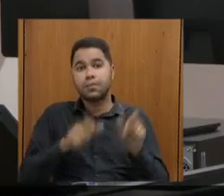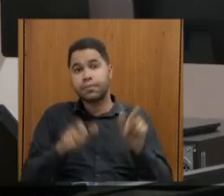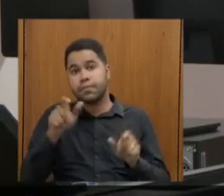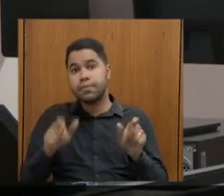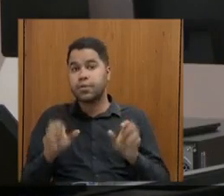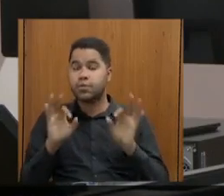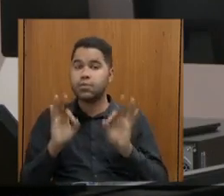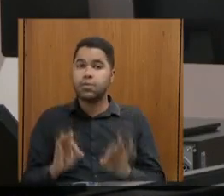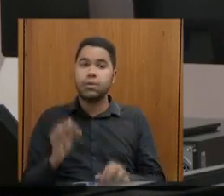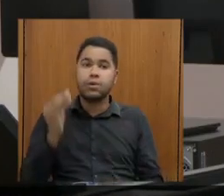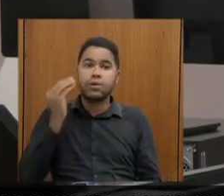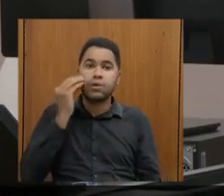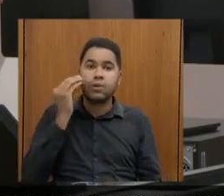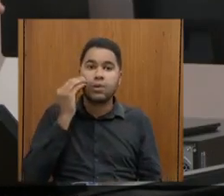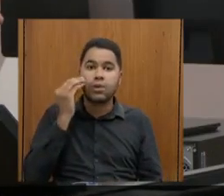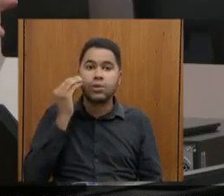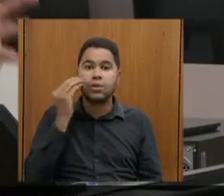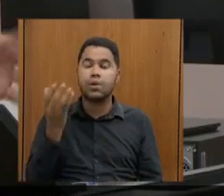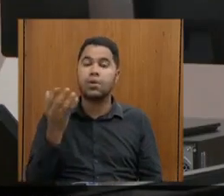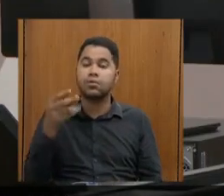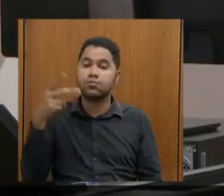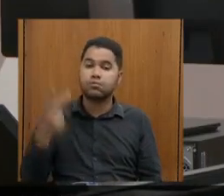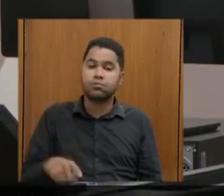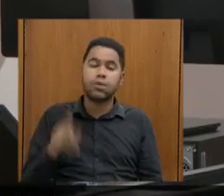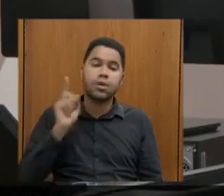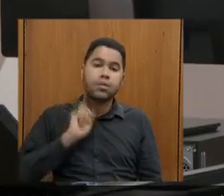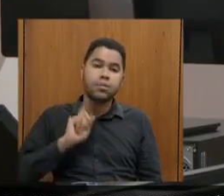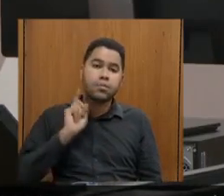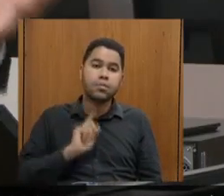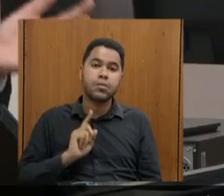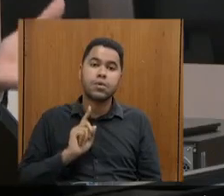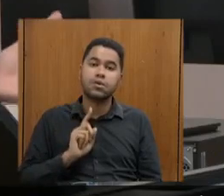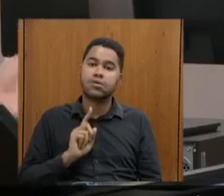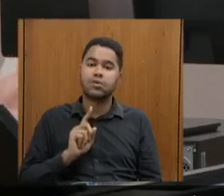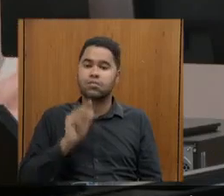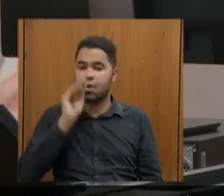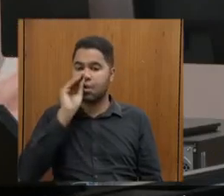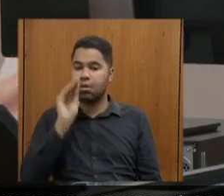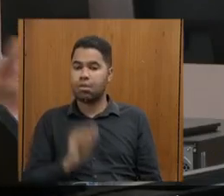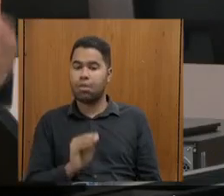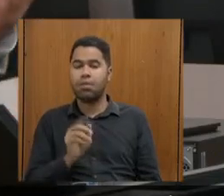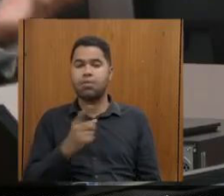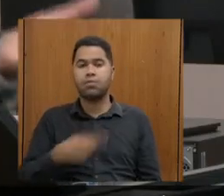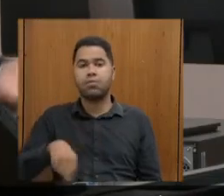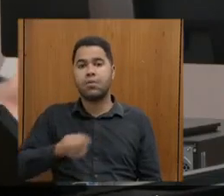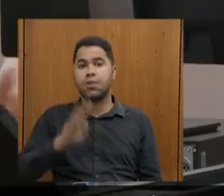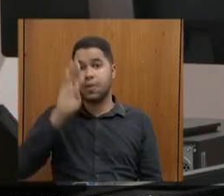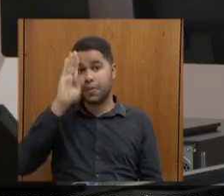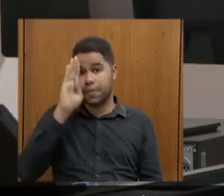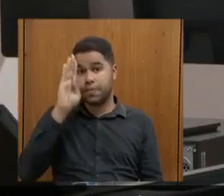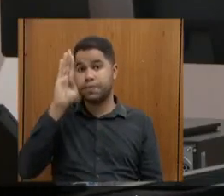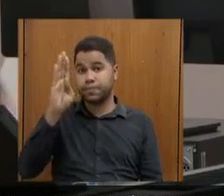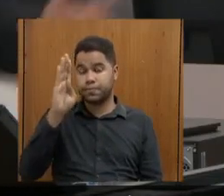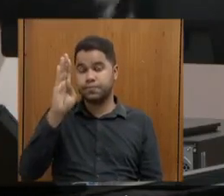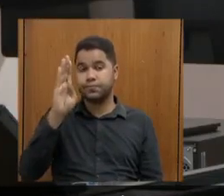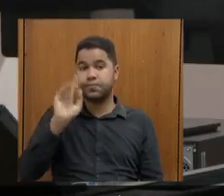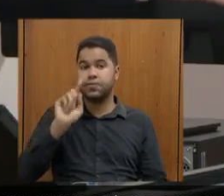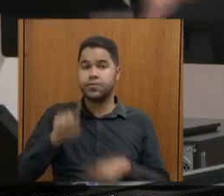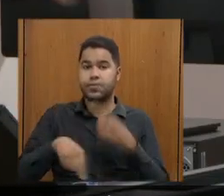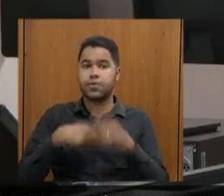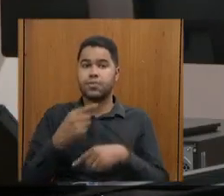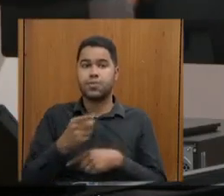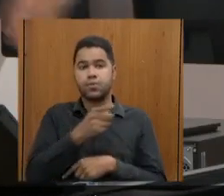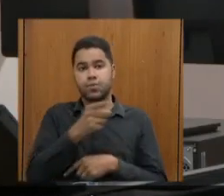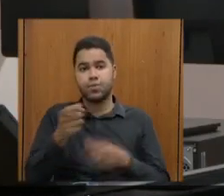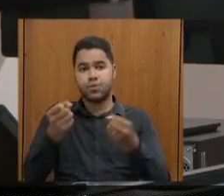realmente buscando Essa energia de minas que foi negada para gente aí principalmente depois